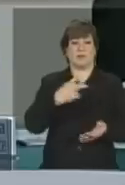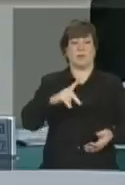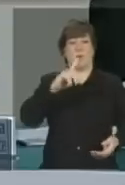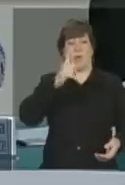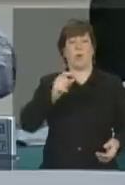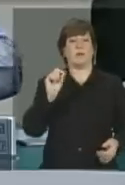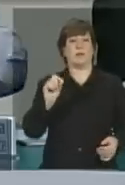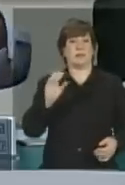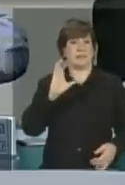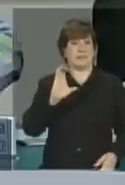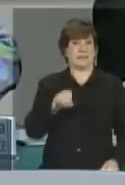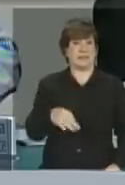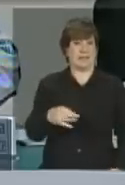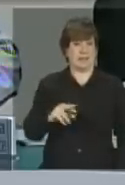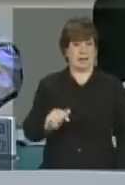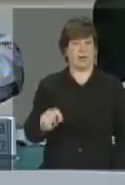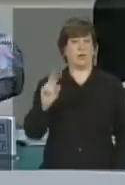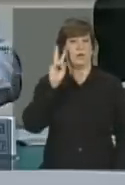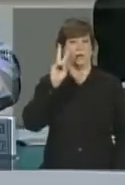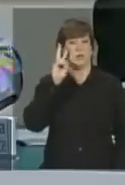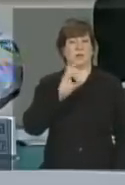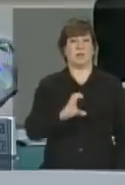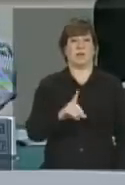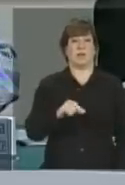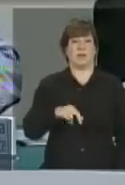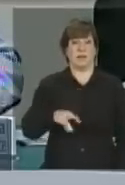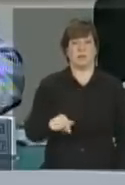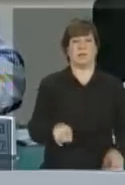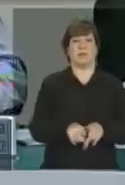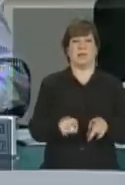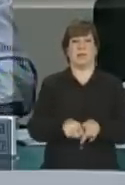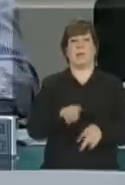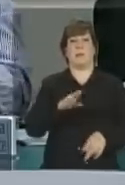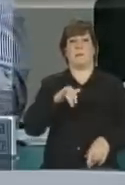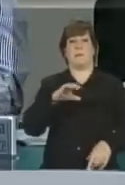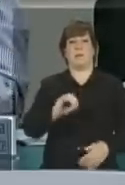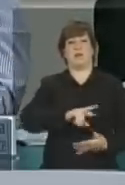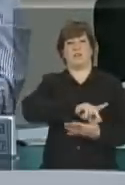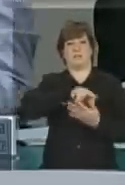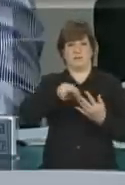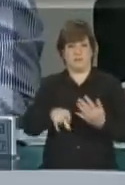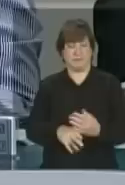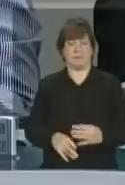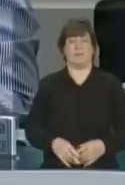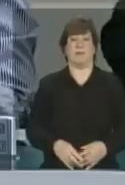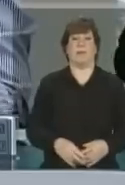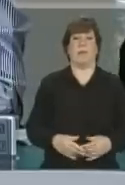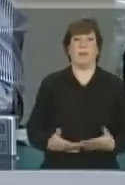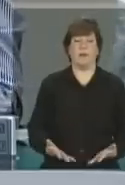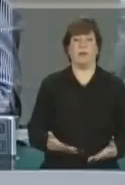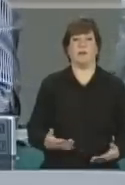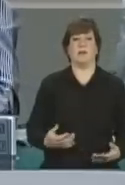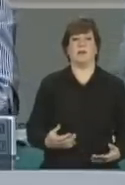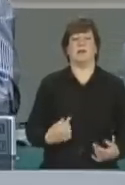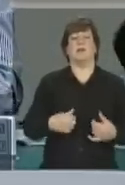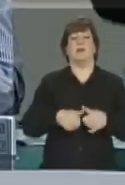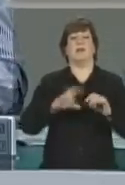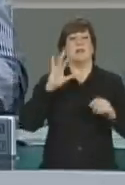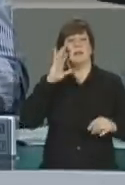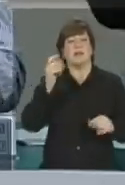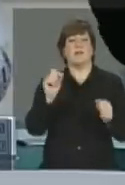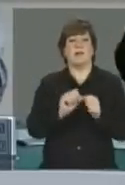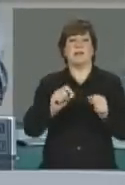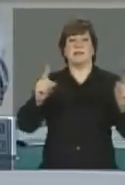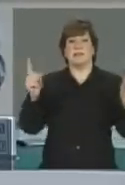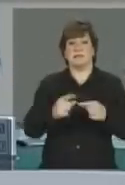ou no seu mandato central, a questão de clima e a questão da biodiversidade. Okay? Então, eu estou fazendo uma síntese das inquietações que